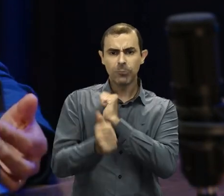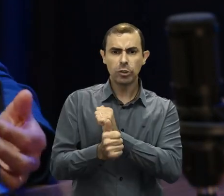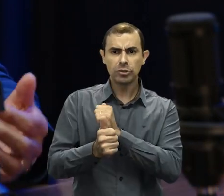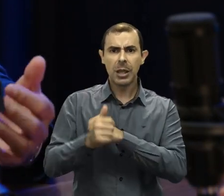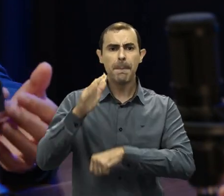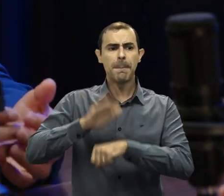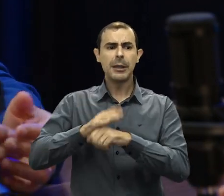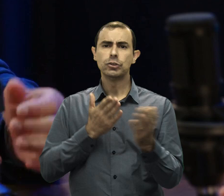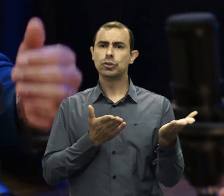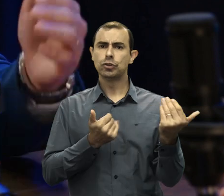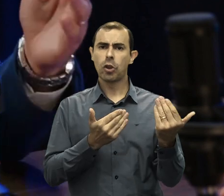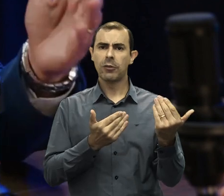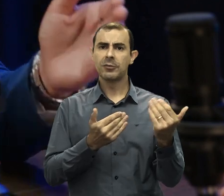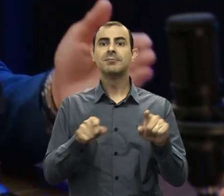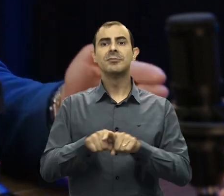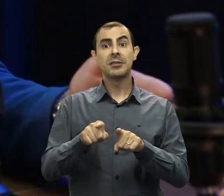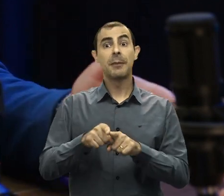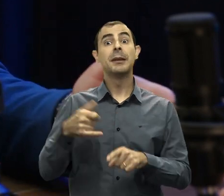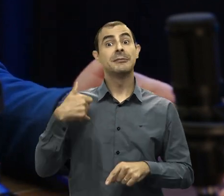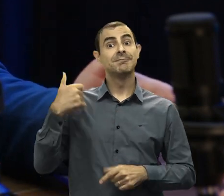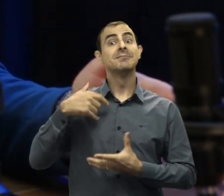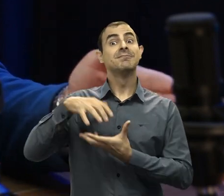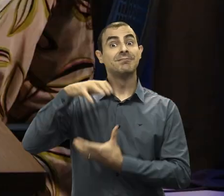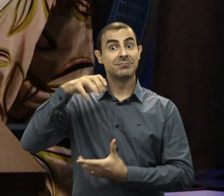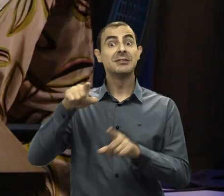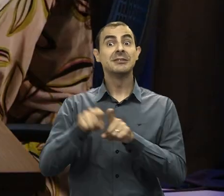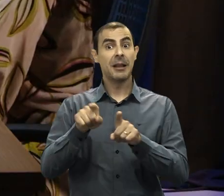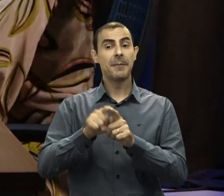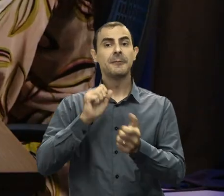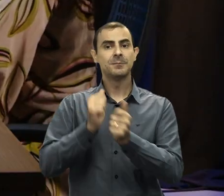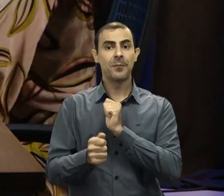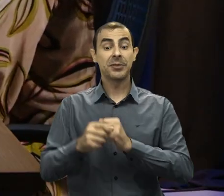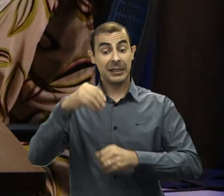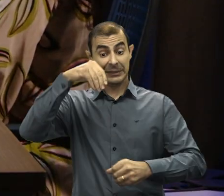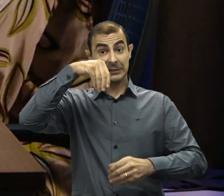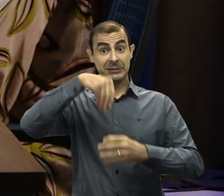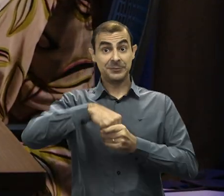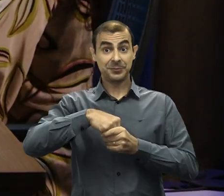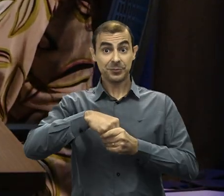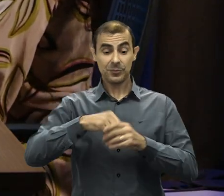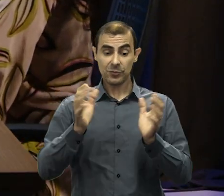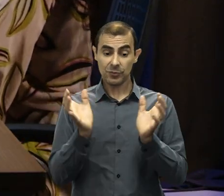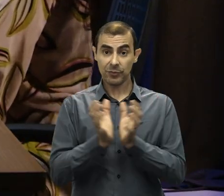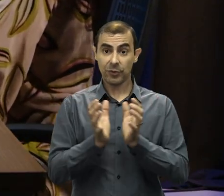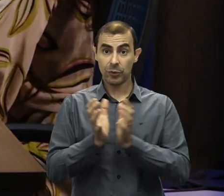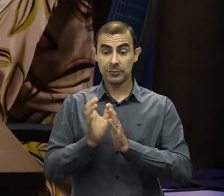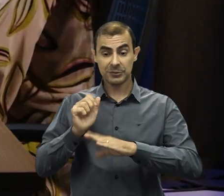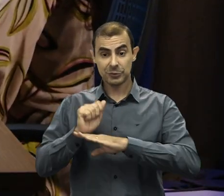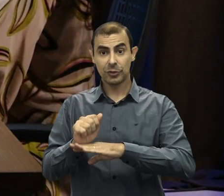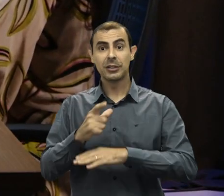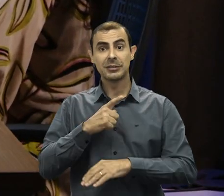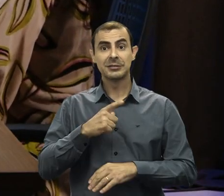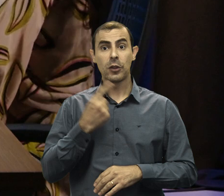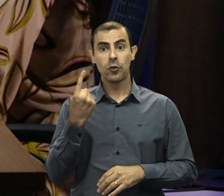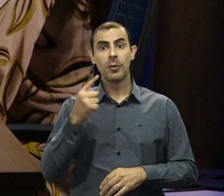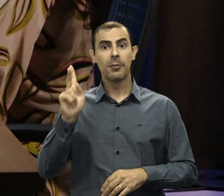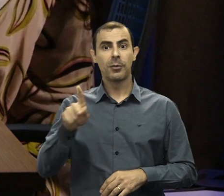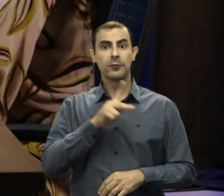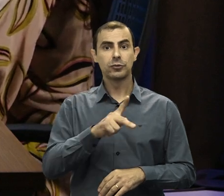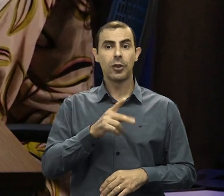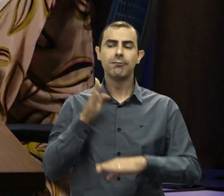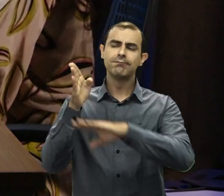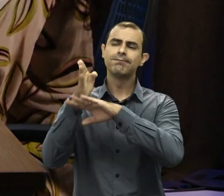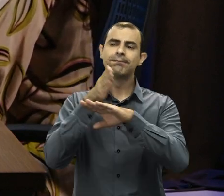praticarem esporte, mais jovens, terceira idade praticar esporte. Nós temos um projeto dentro do nosso gabinete com a professora Amanda, que é o Vida Plena, que nós atendemos 5